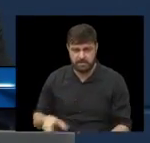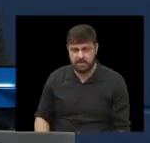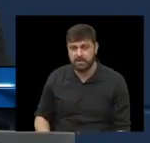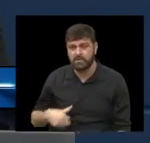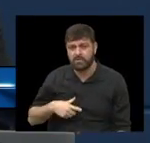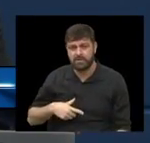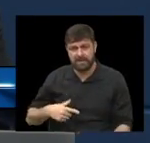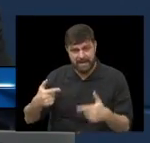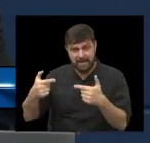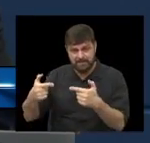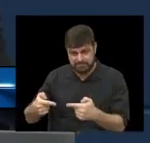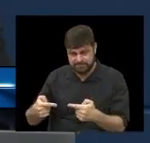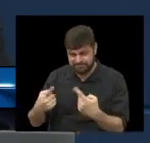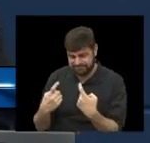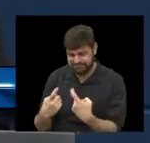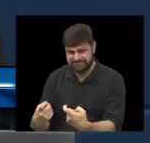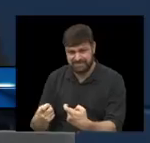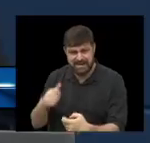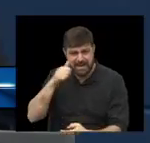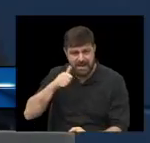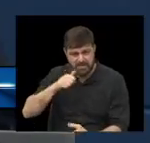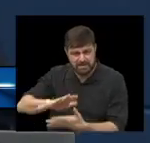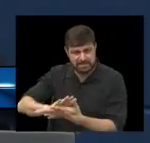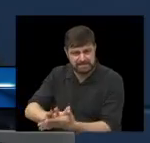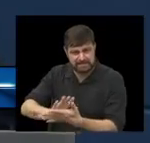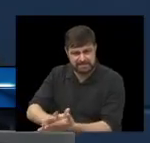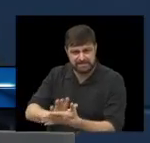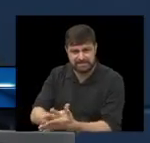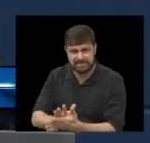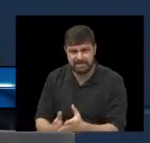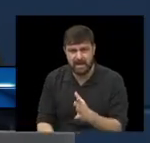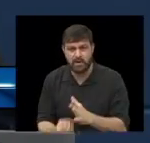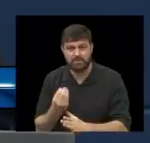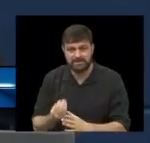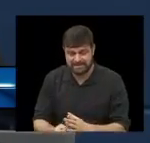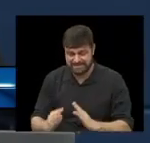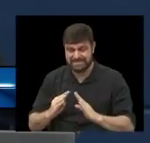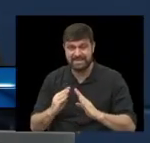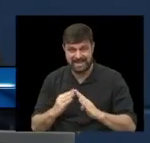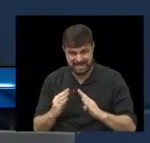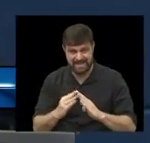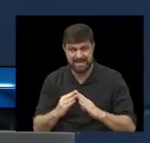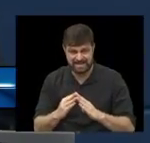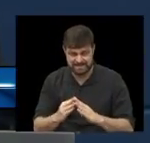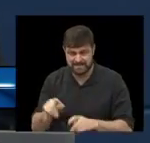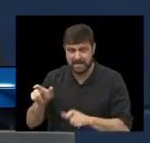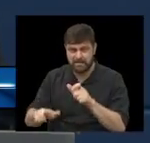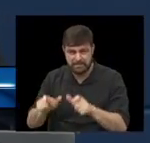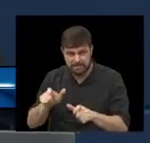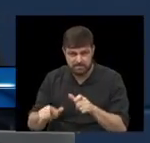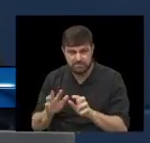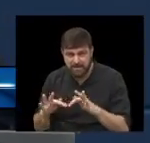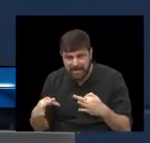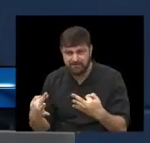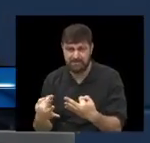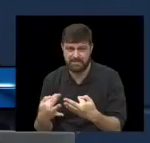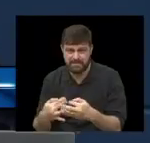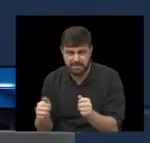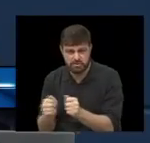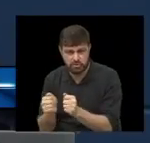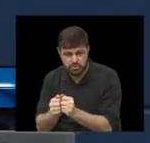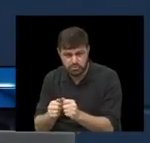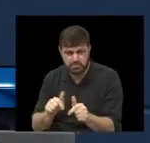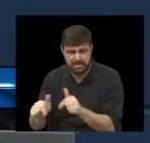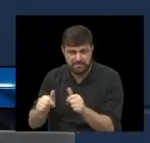violência contra a mulher, que, em sua grande maioria, é violência doméstica, é a violência por pessoas muito próximas, em sua grande